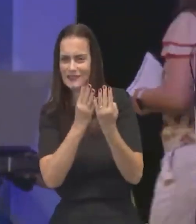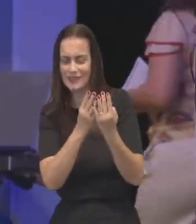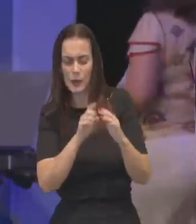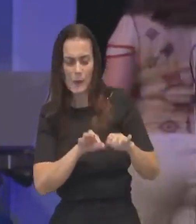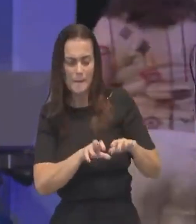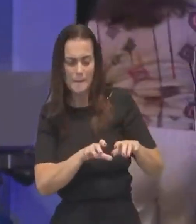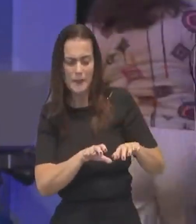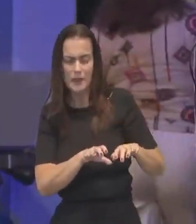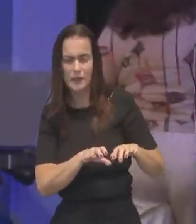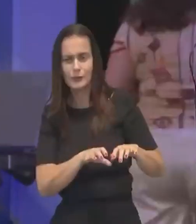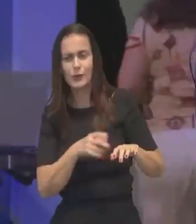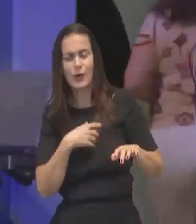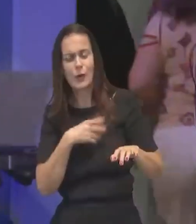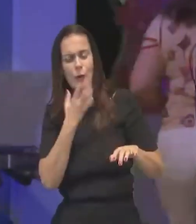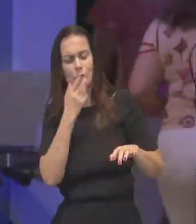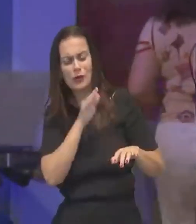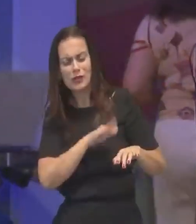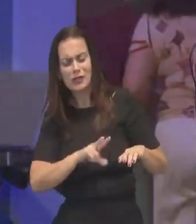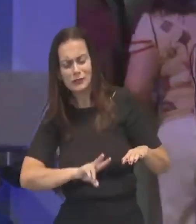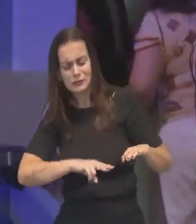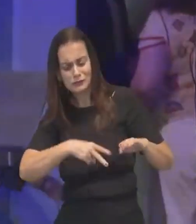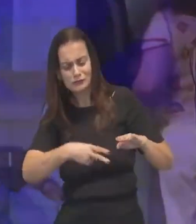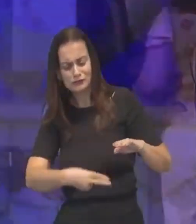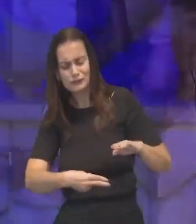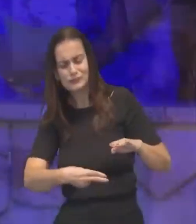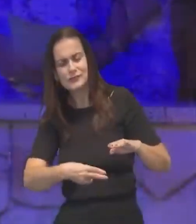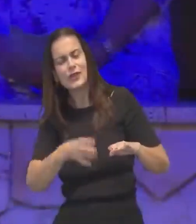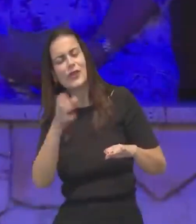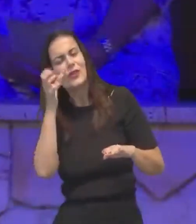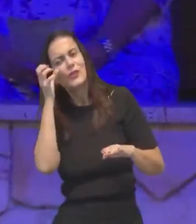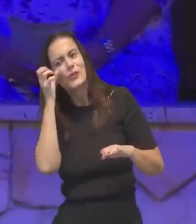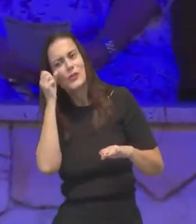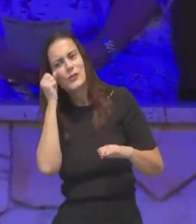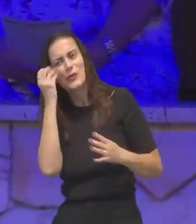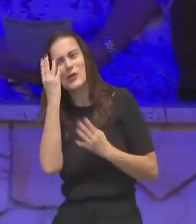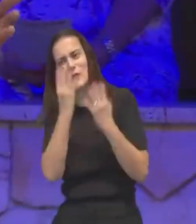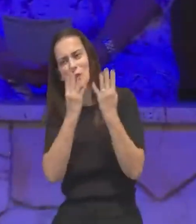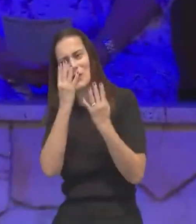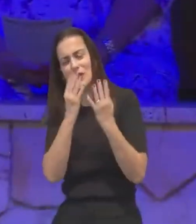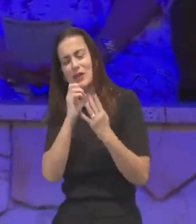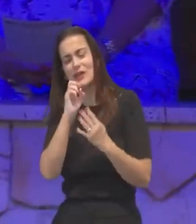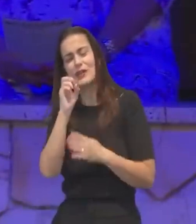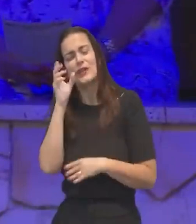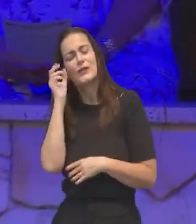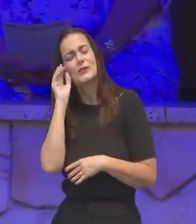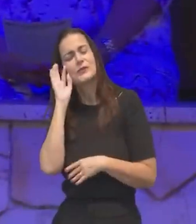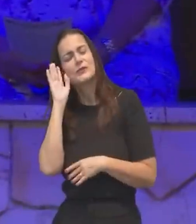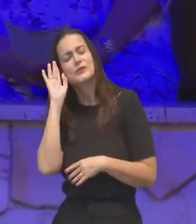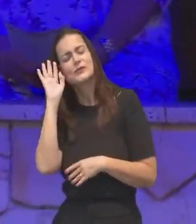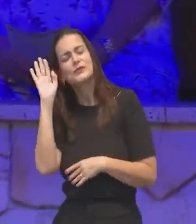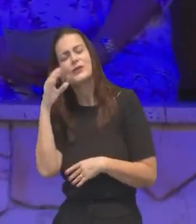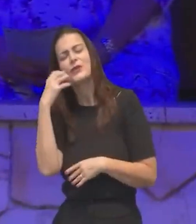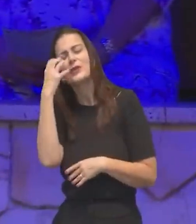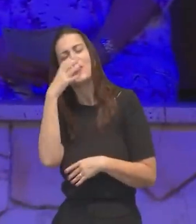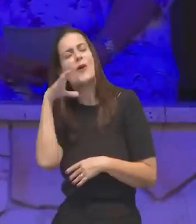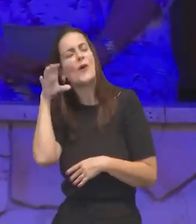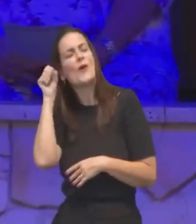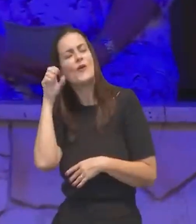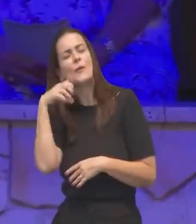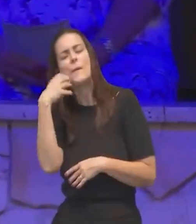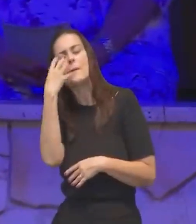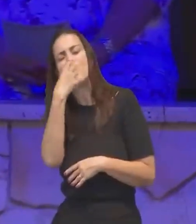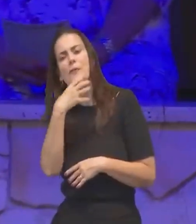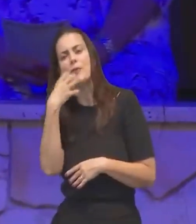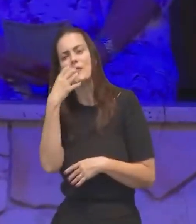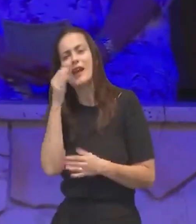às vezes debaixo do banco do coro, e pegava no sono ouvindo essas canções, que até